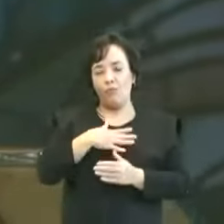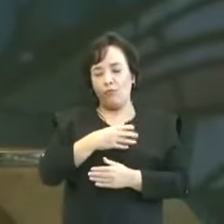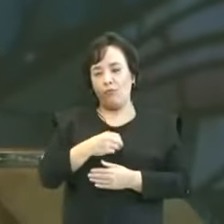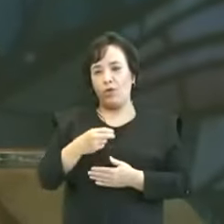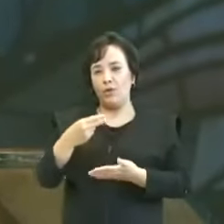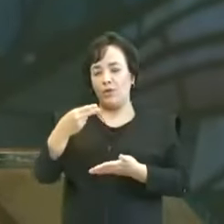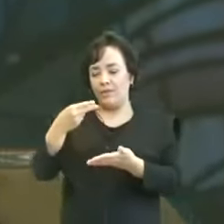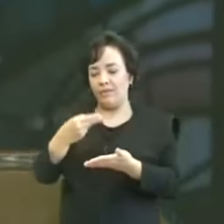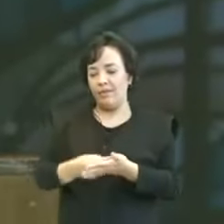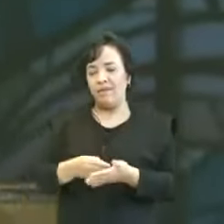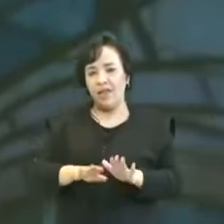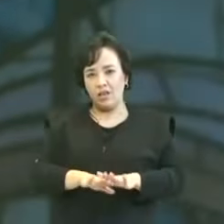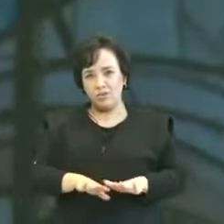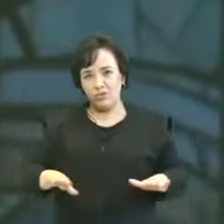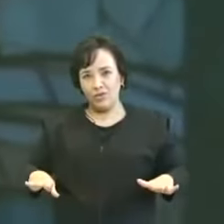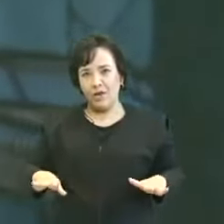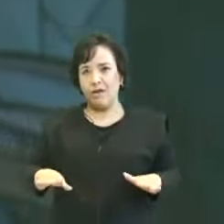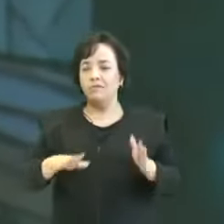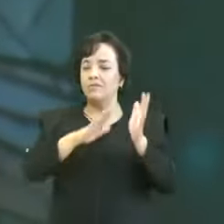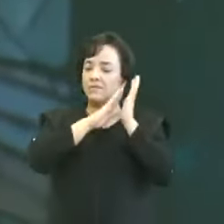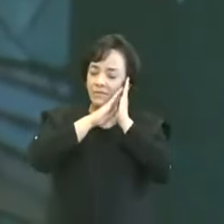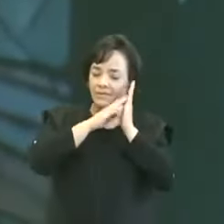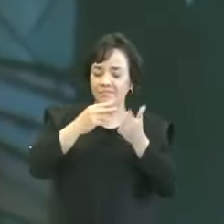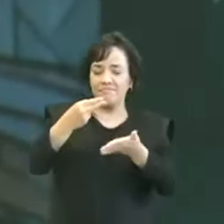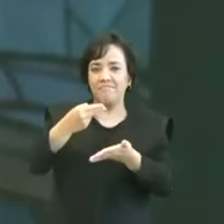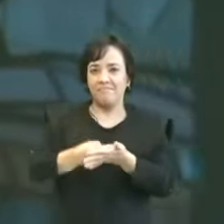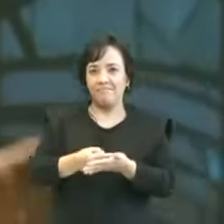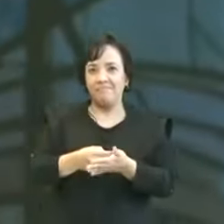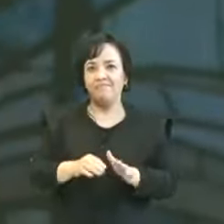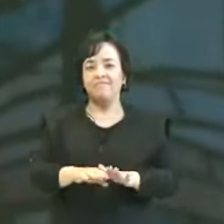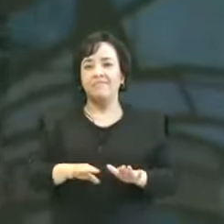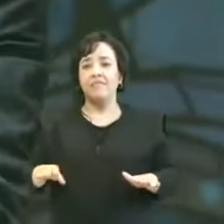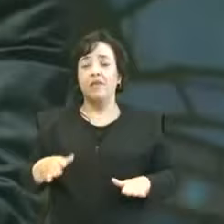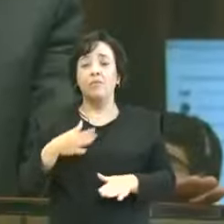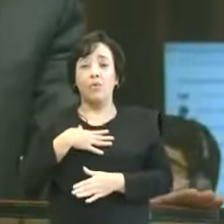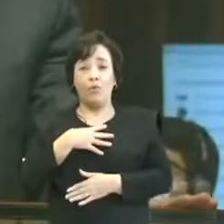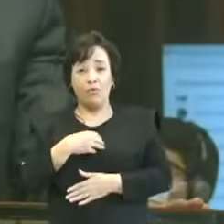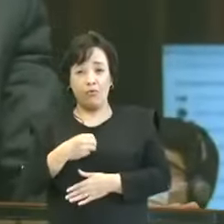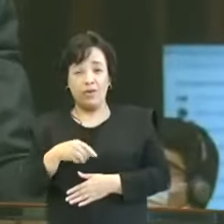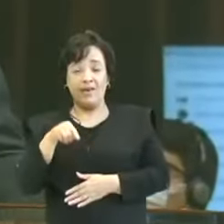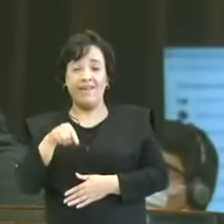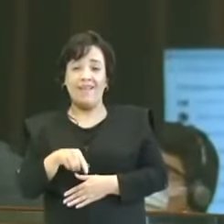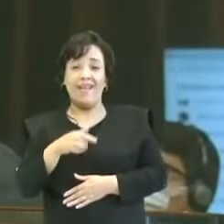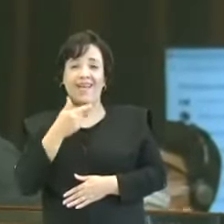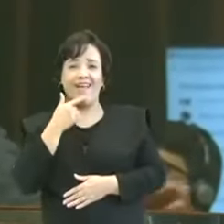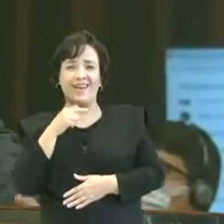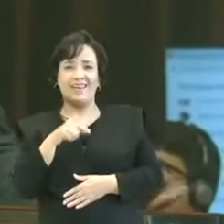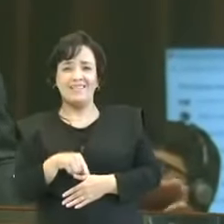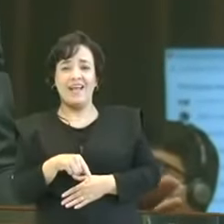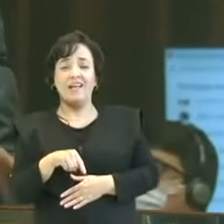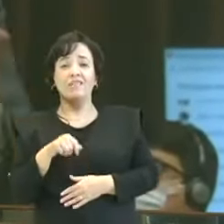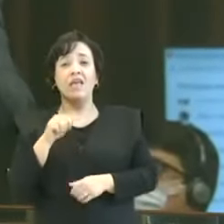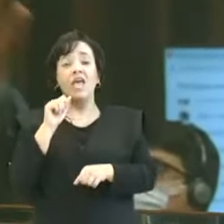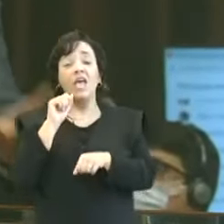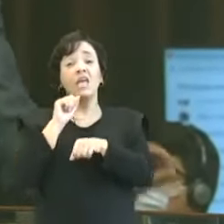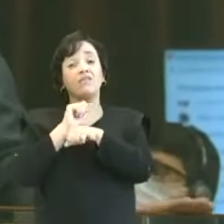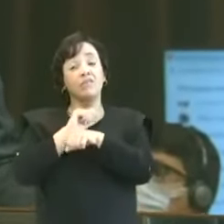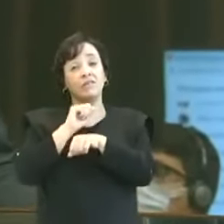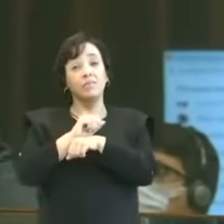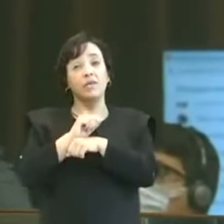assim. Dormiu no corredor. O Benício, ele tem uma coisa engraçada. Enquanto a gente não dorme em casa, ele não